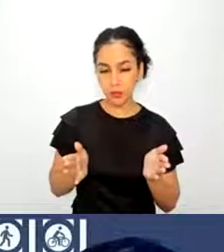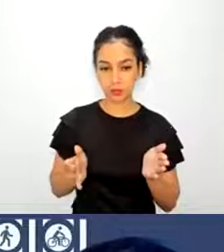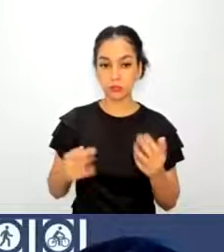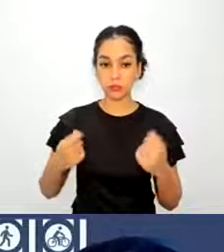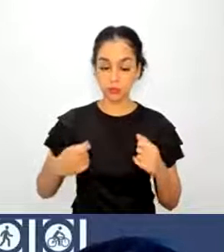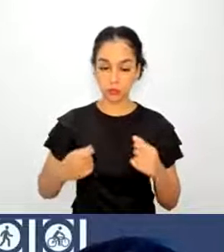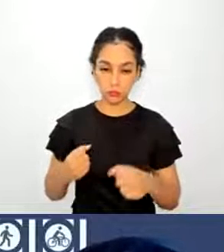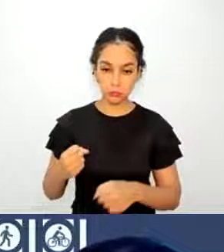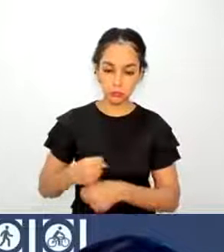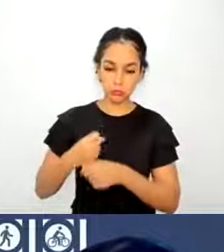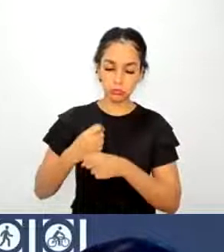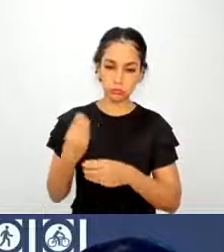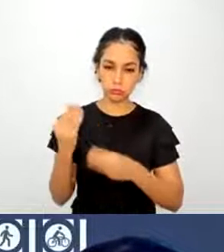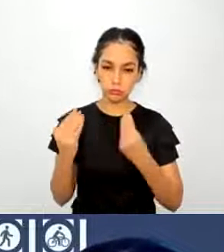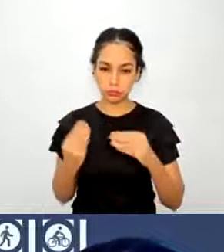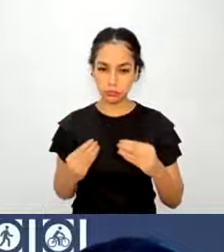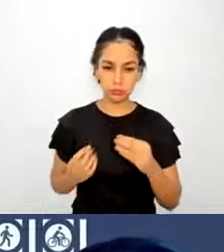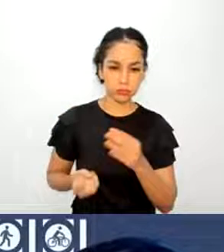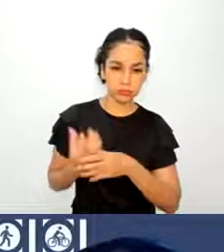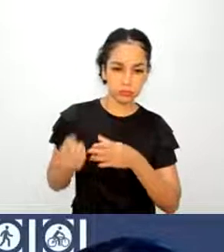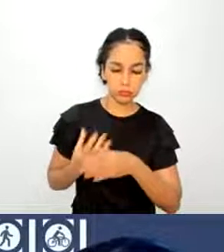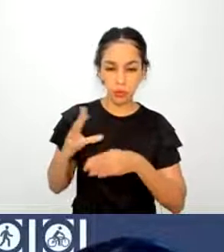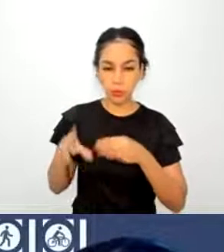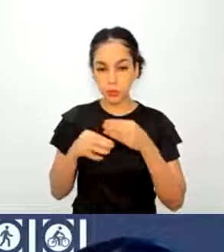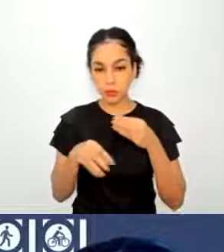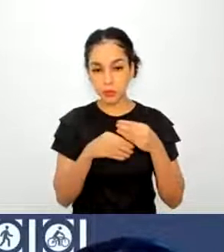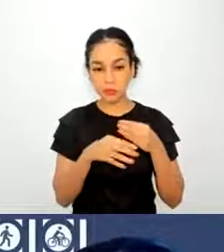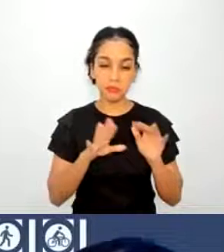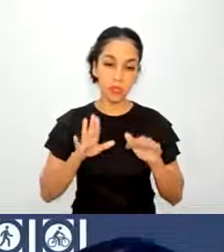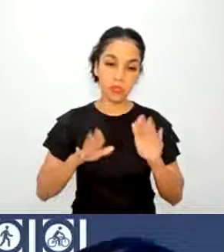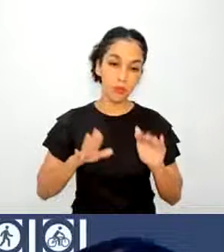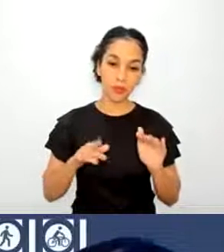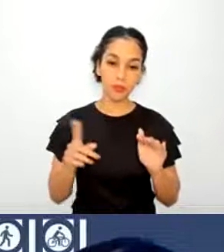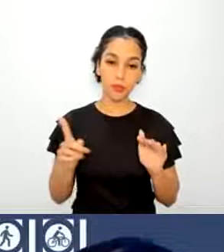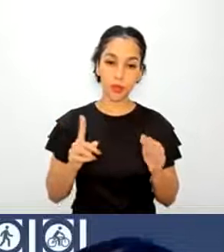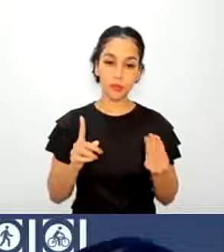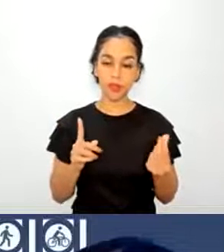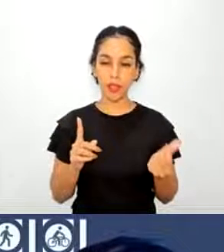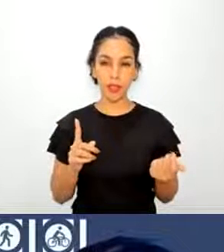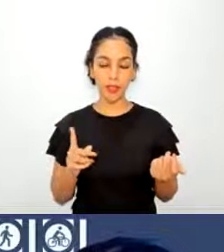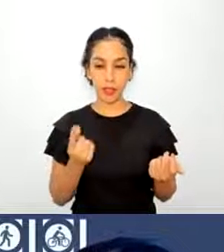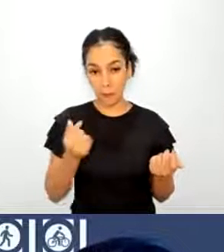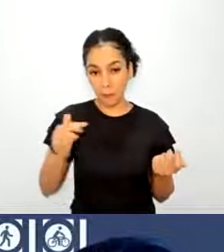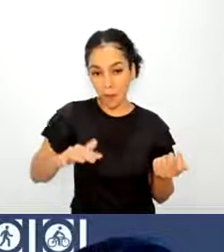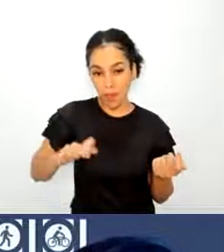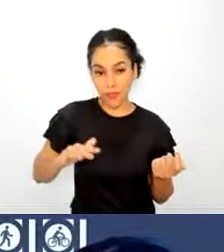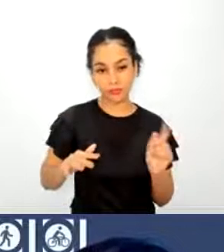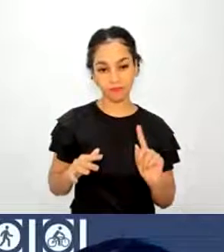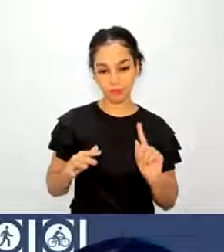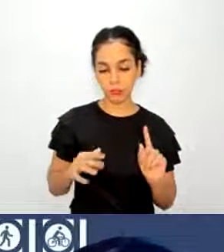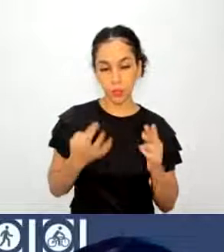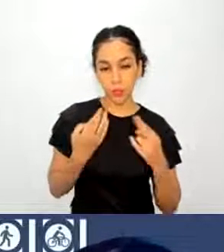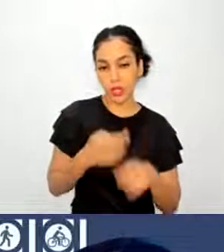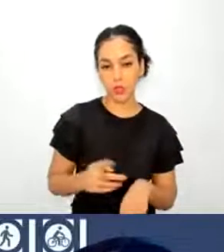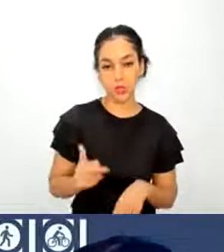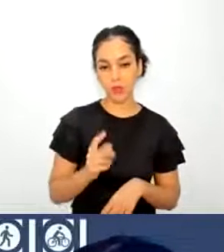construir elementos, né? Fazer uma complementação que talvez não fosse tão de baixo custo assim, né? Você não resolve tão